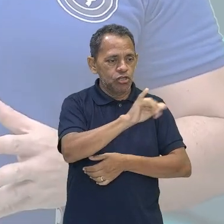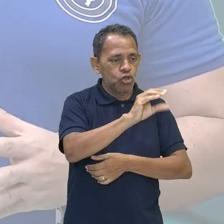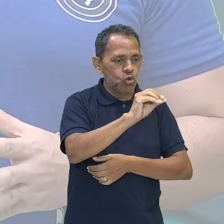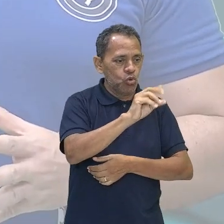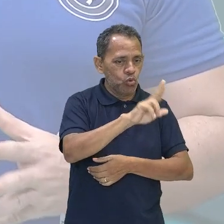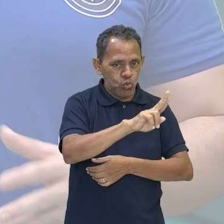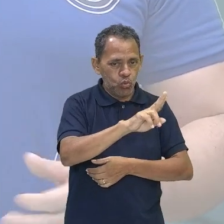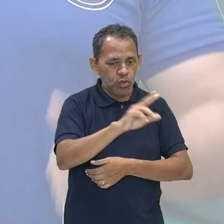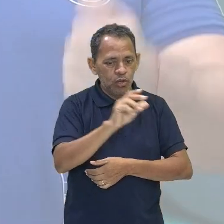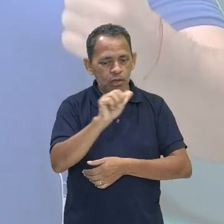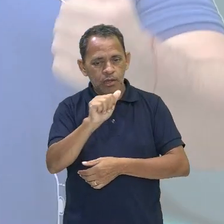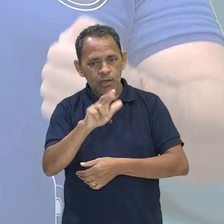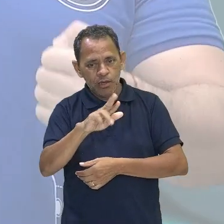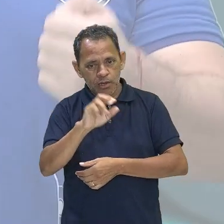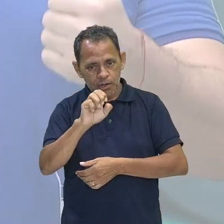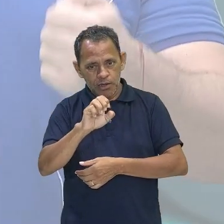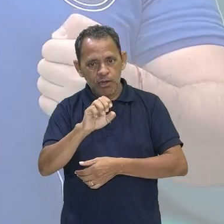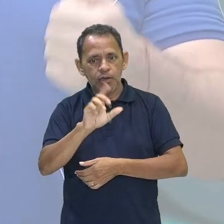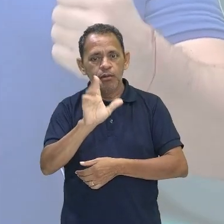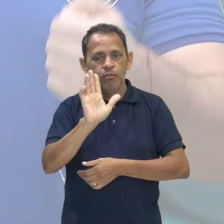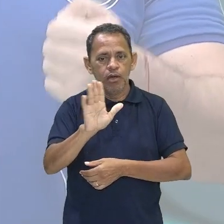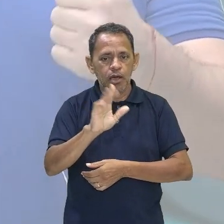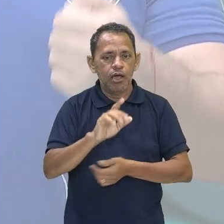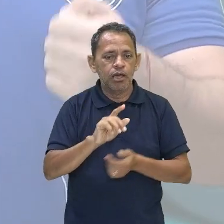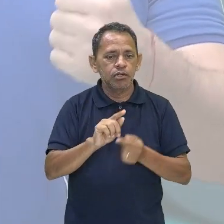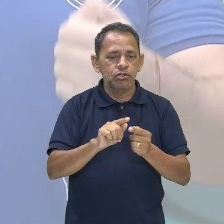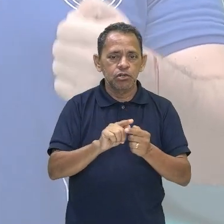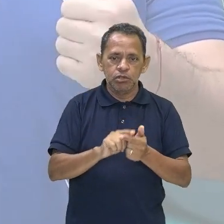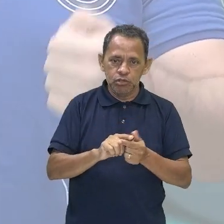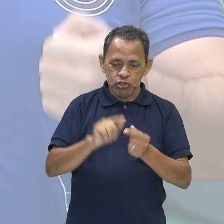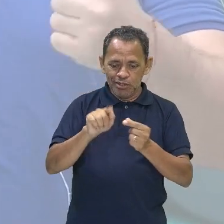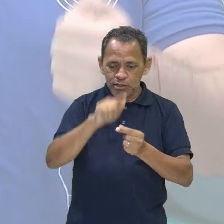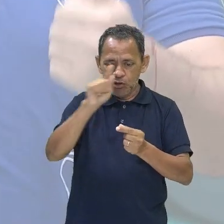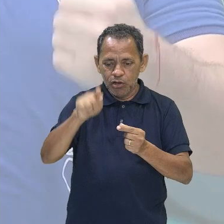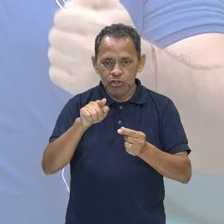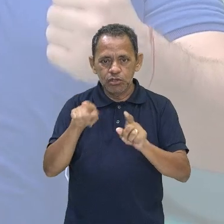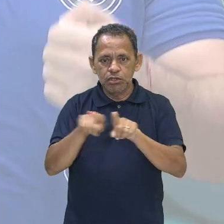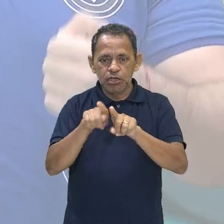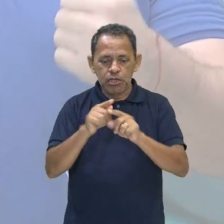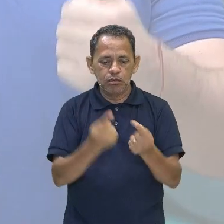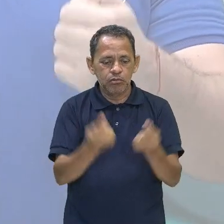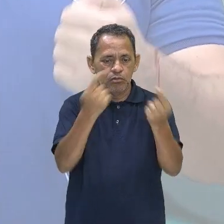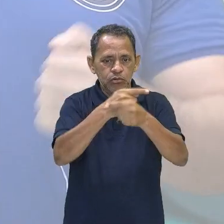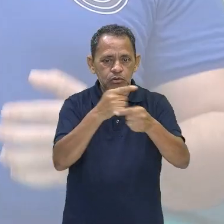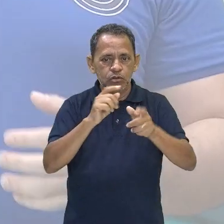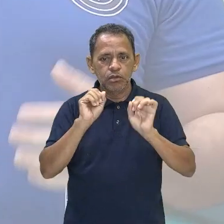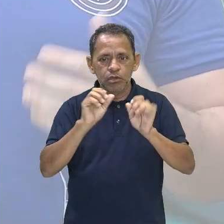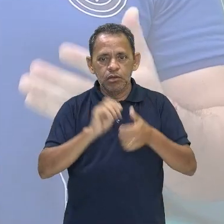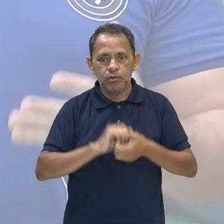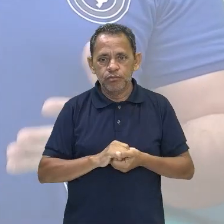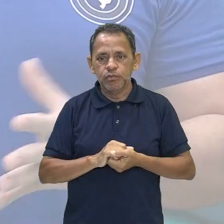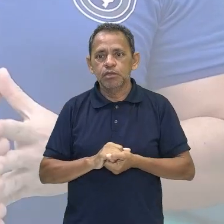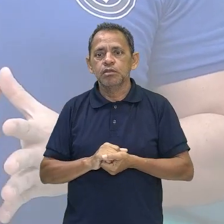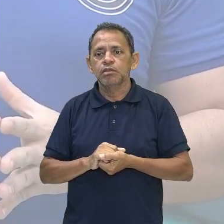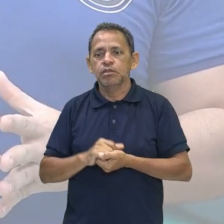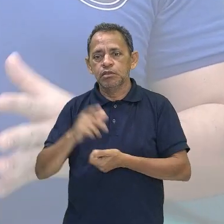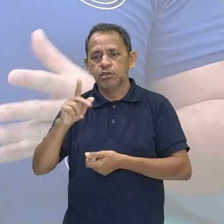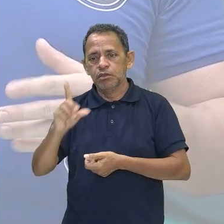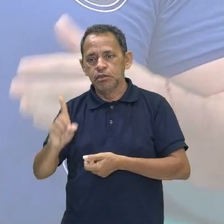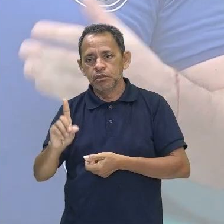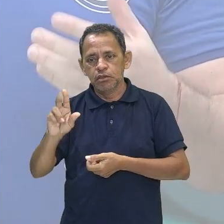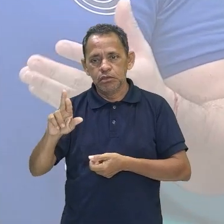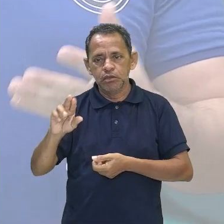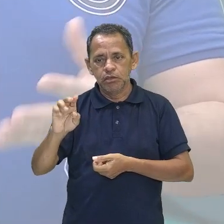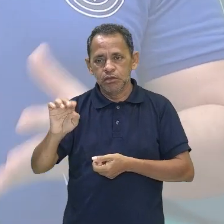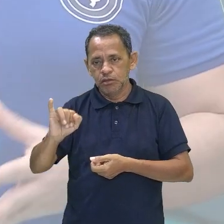essa inversão. E eu tenho o verbo drive. Alguém sabe aí o que é o verbo drive? É isso aí, é o verbo dirigir.